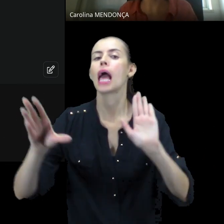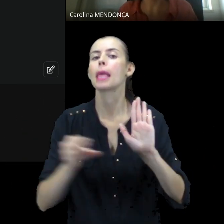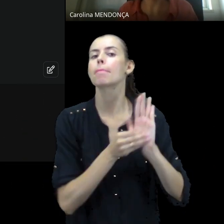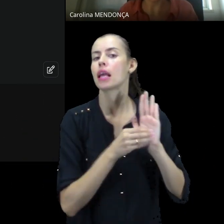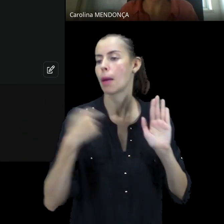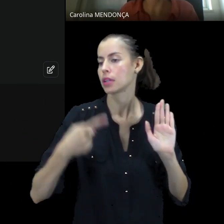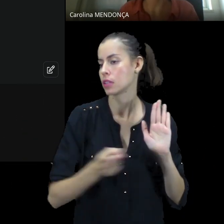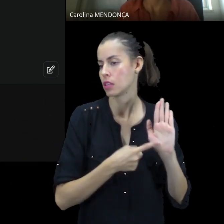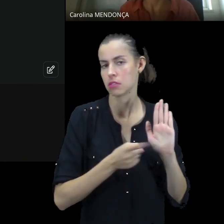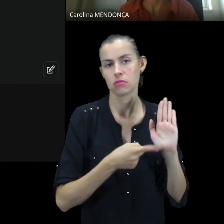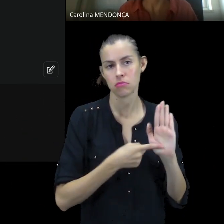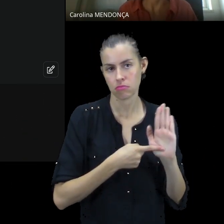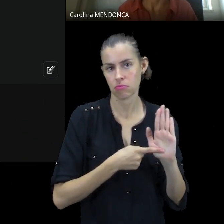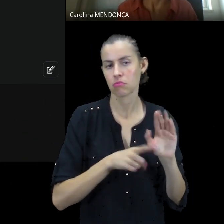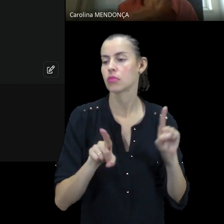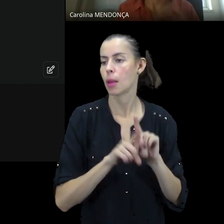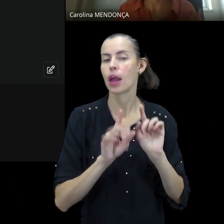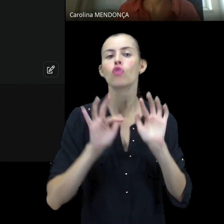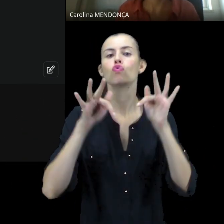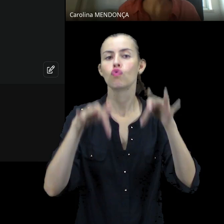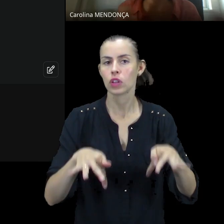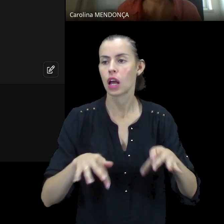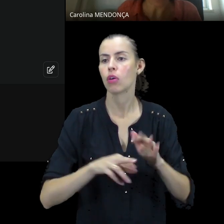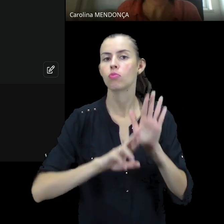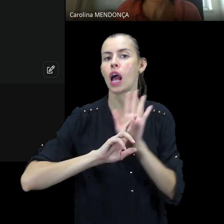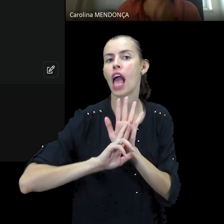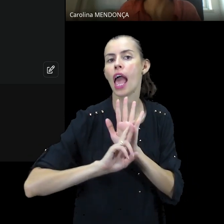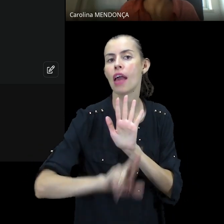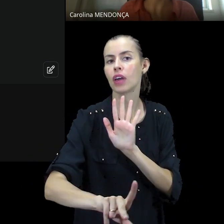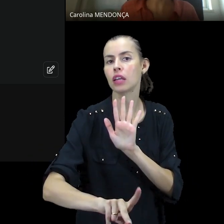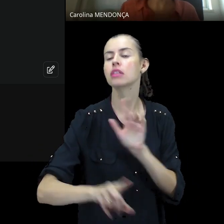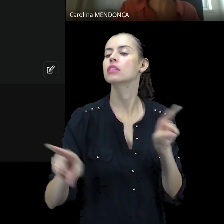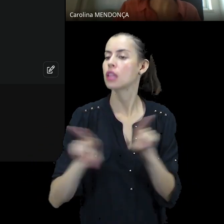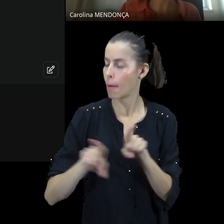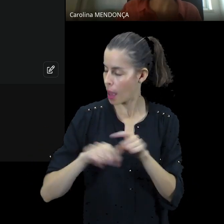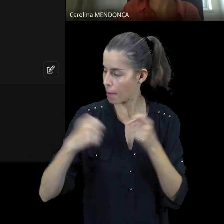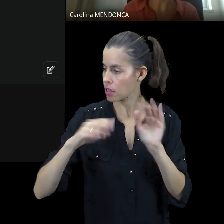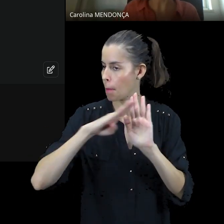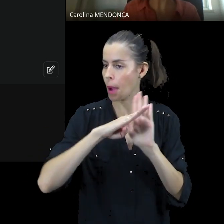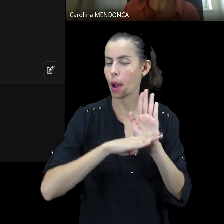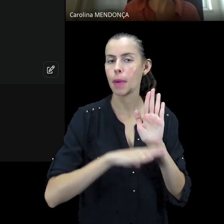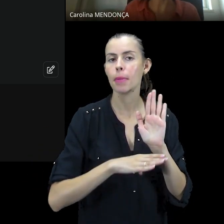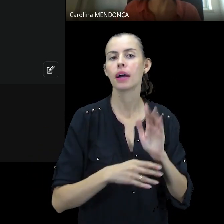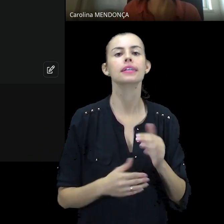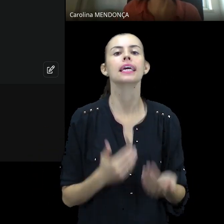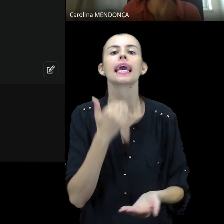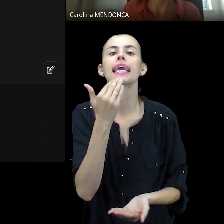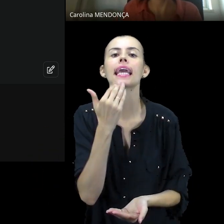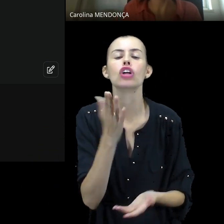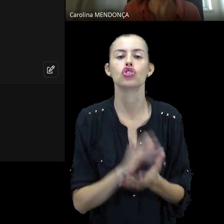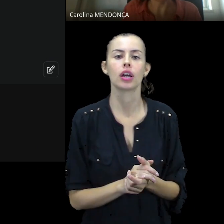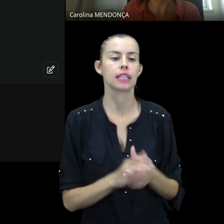relações étnico-raciais, e na matemática, por exemplo, e quando você vai olhar as